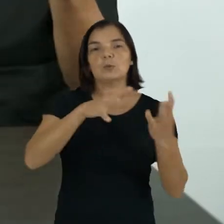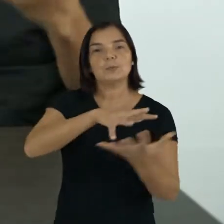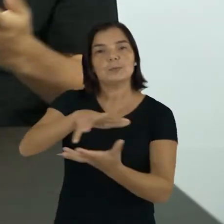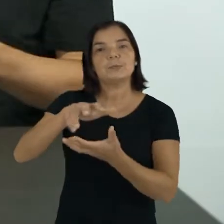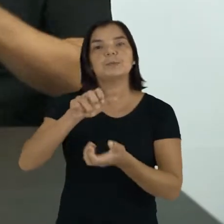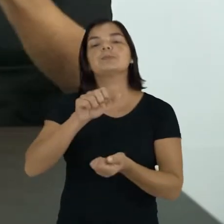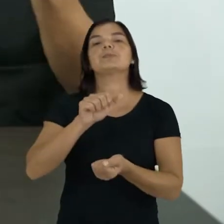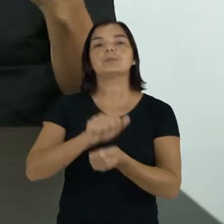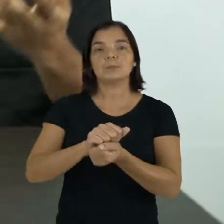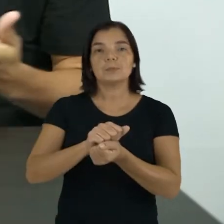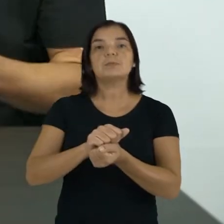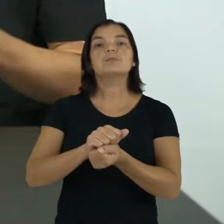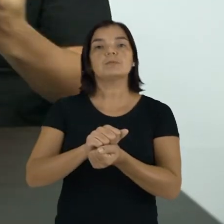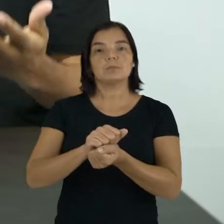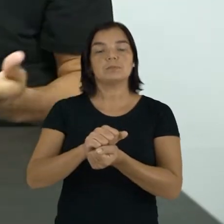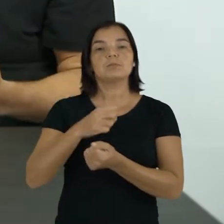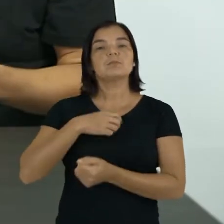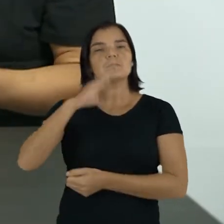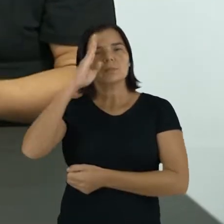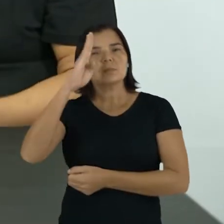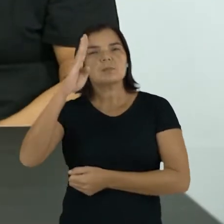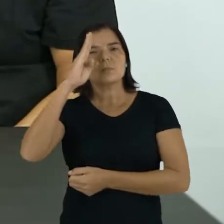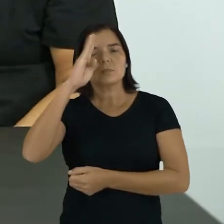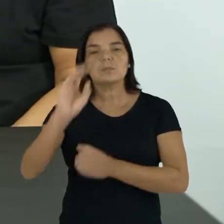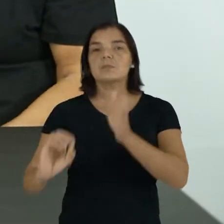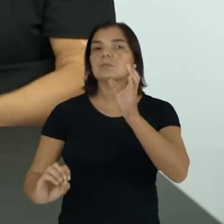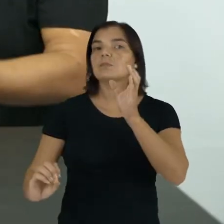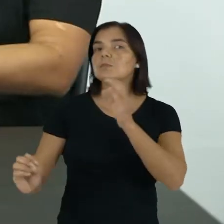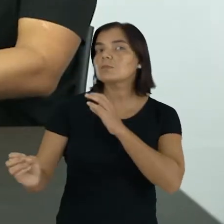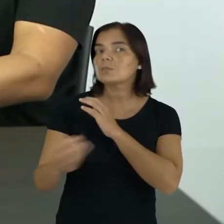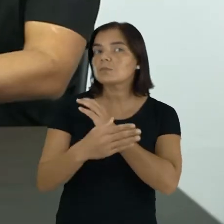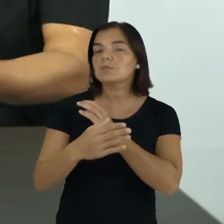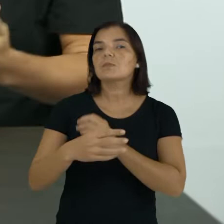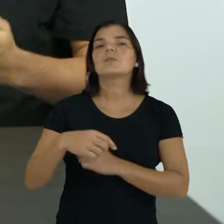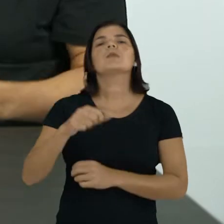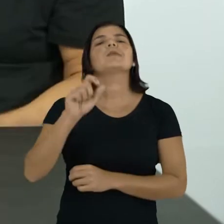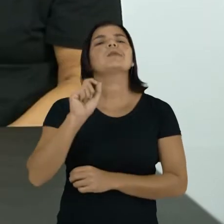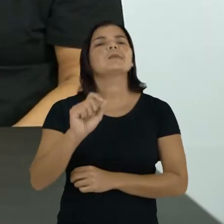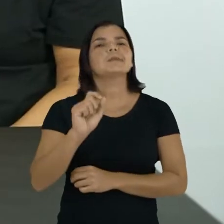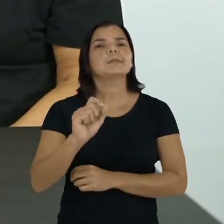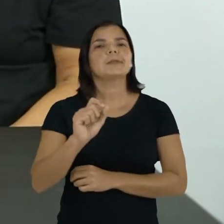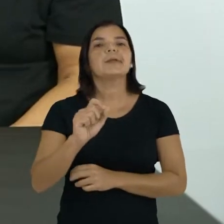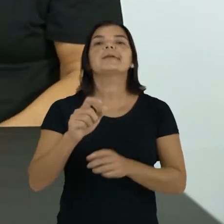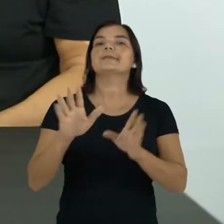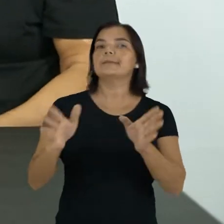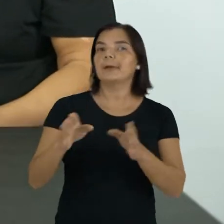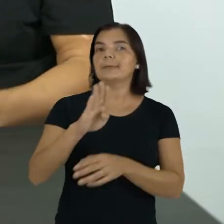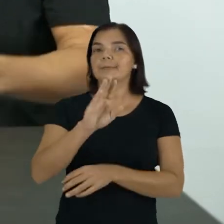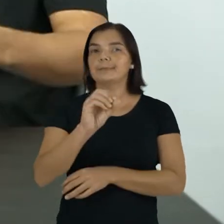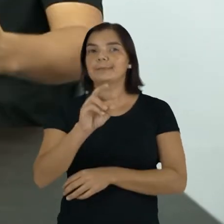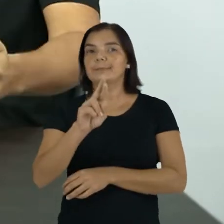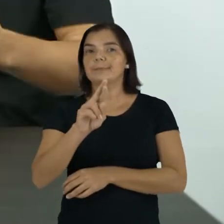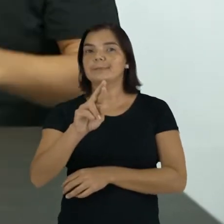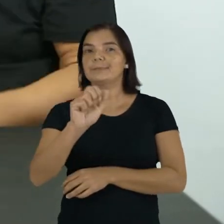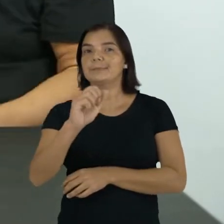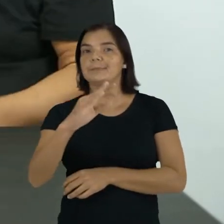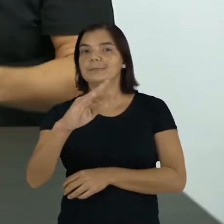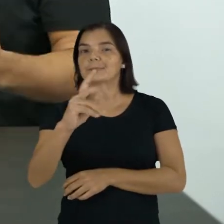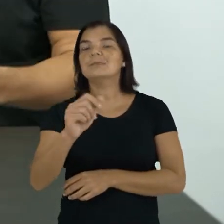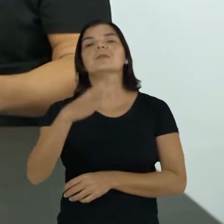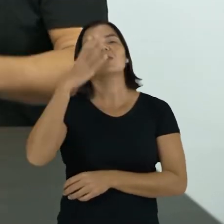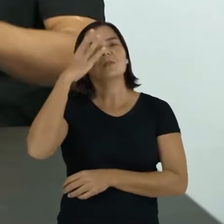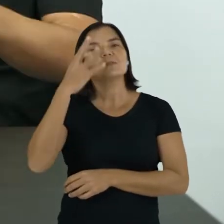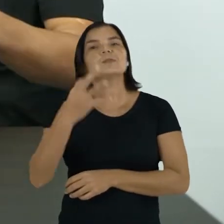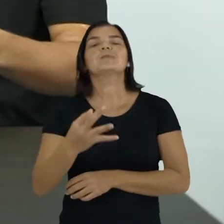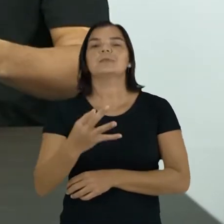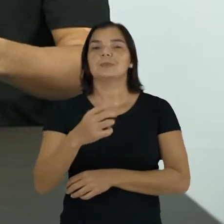mundo, né, as principais inovações que surgiam na época, adivinham justamente da borracha. Por quê? Era justamente